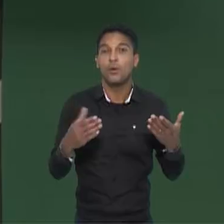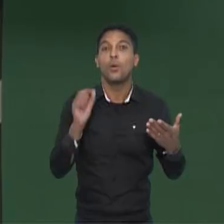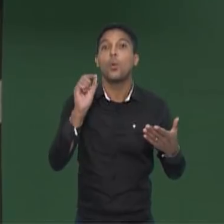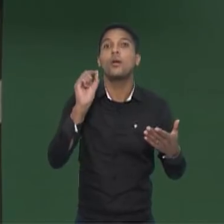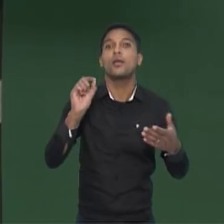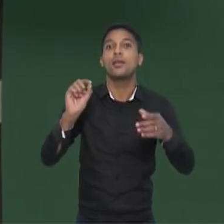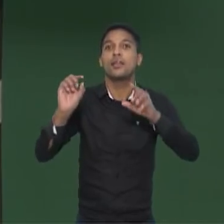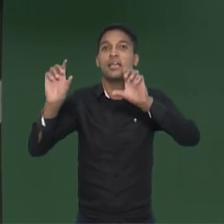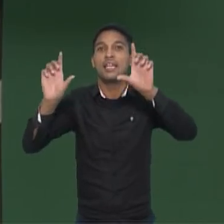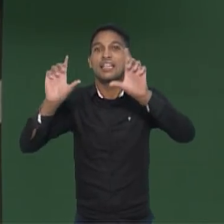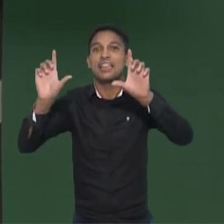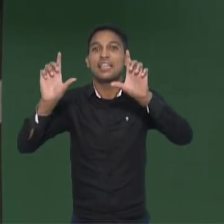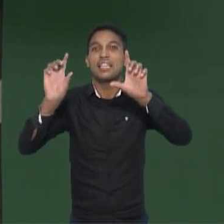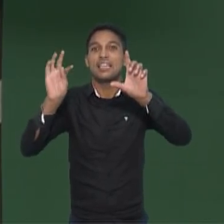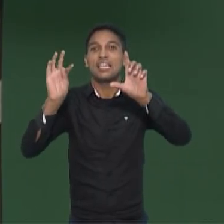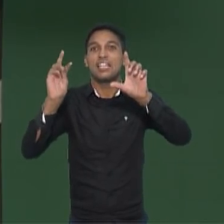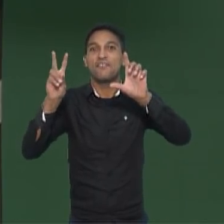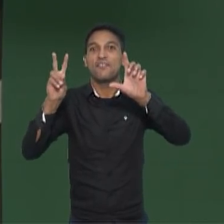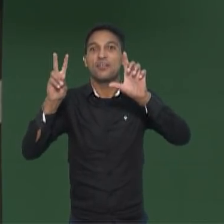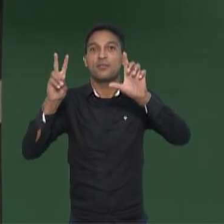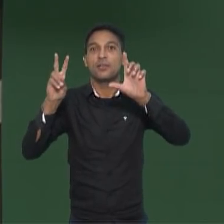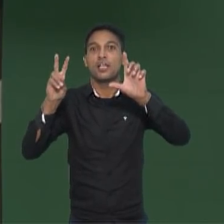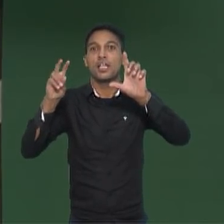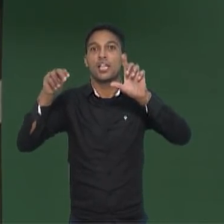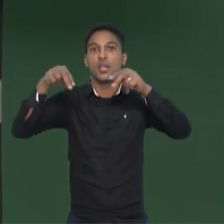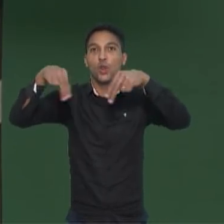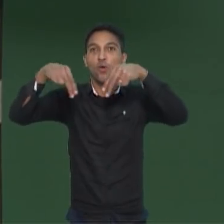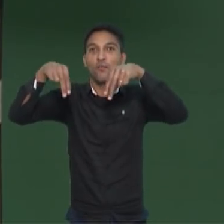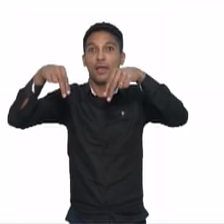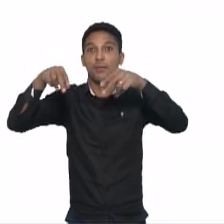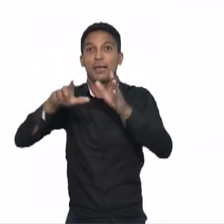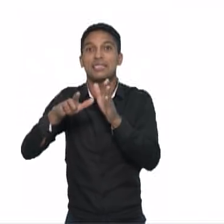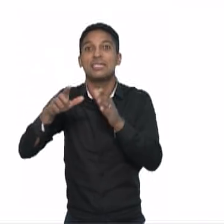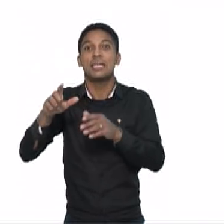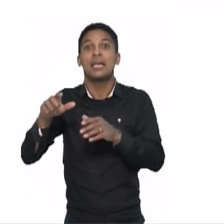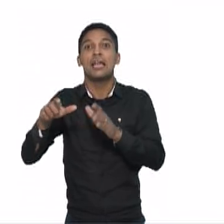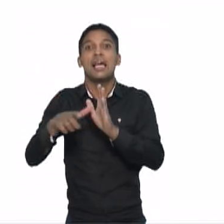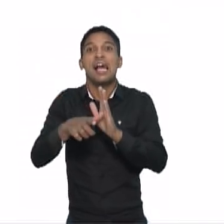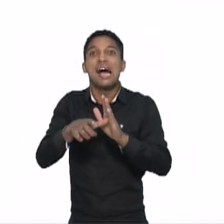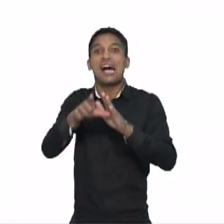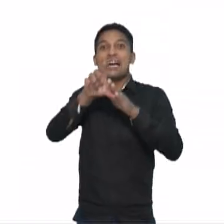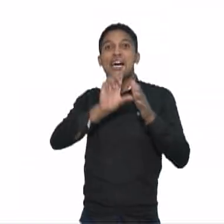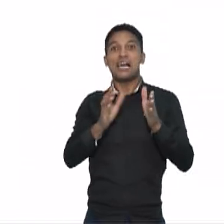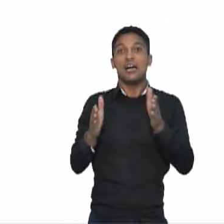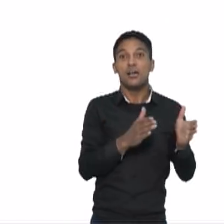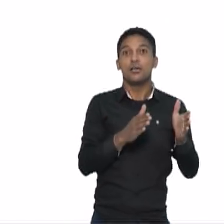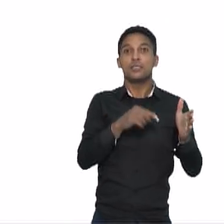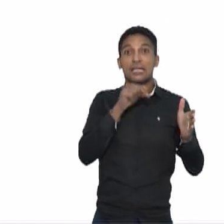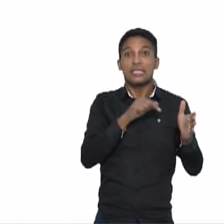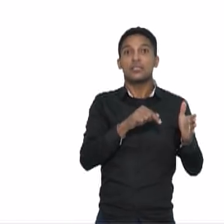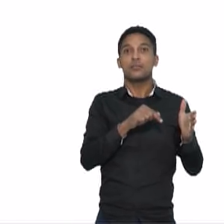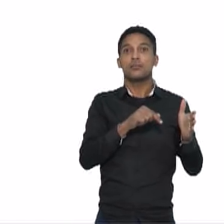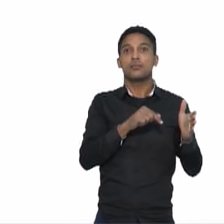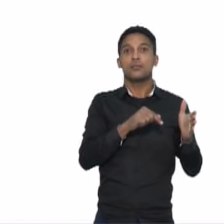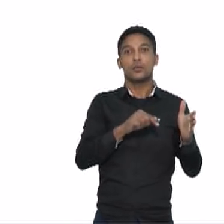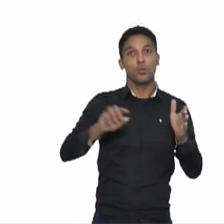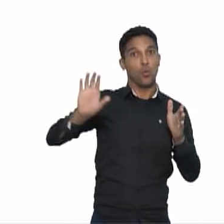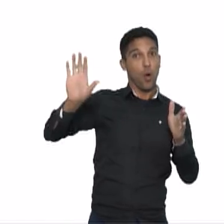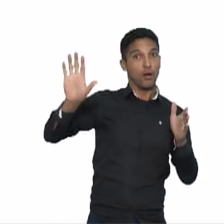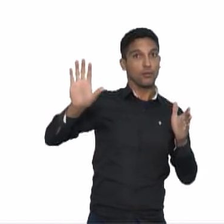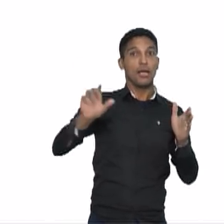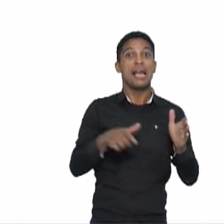Sobre os antecessores das novelas, como se diz no Brasil, pode-se afirmar que a alternativa correta é a